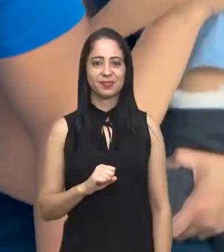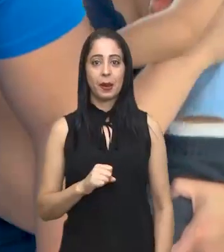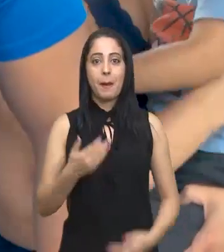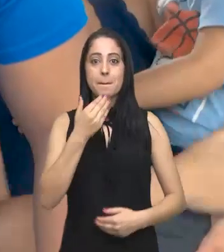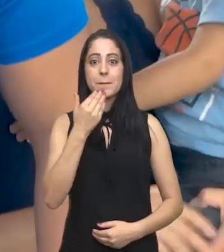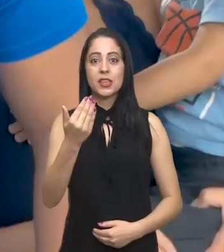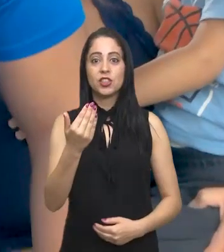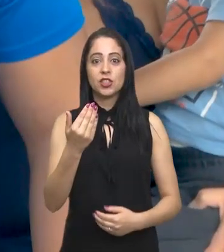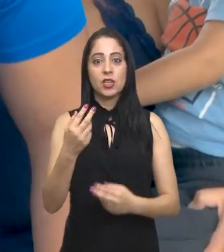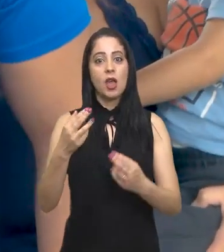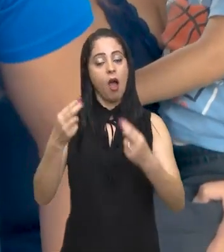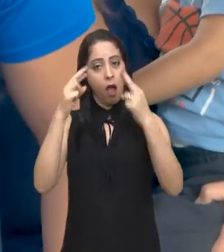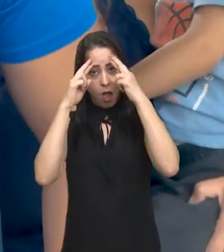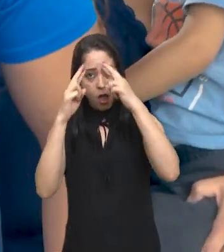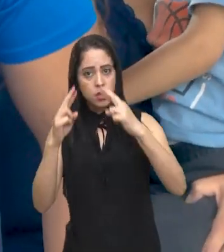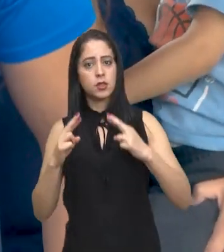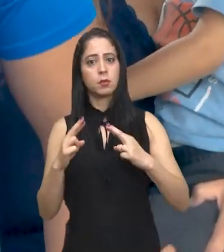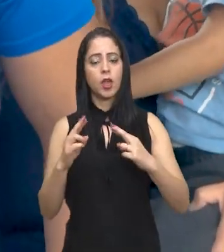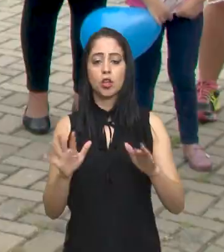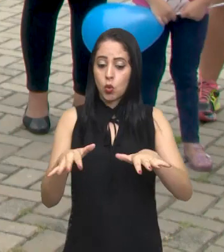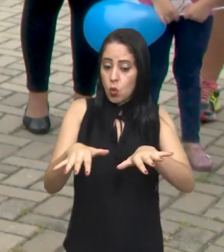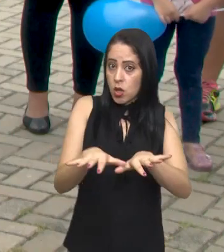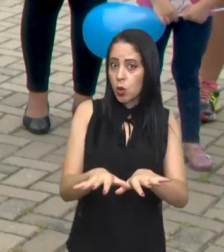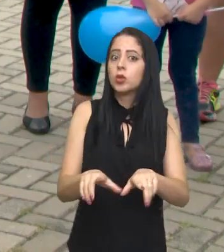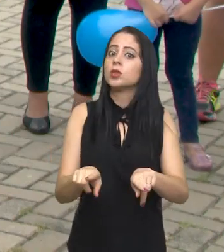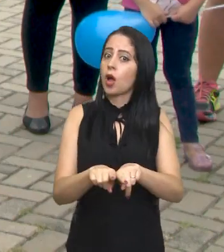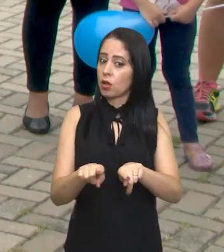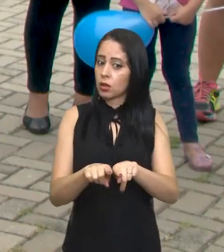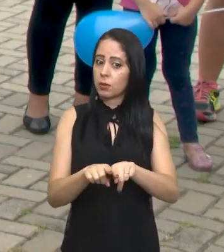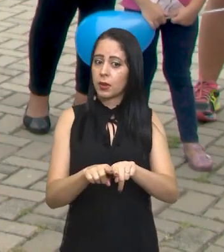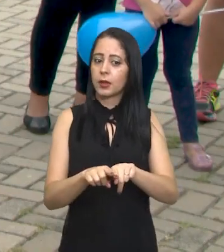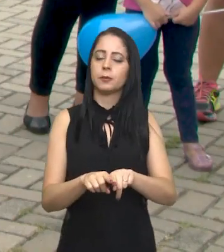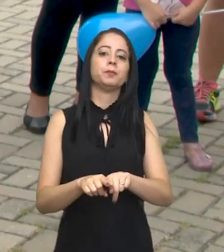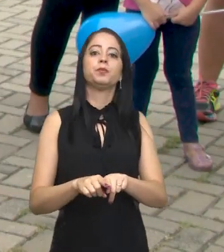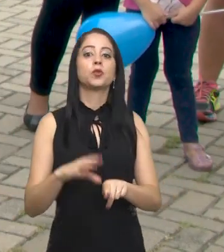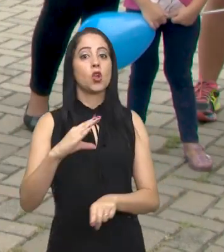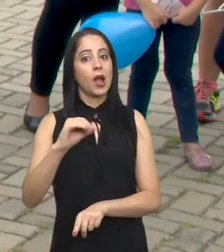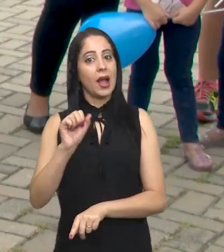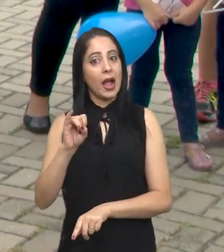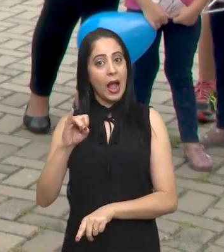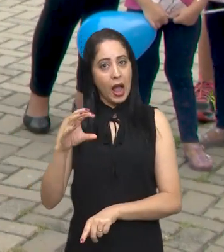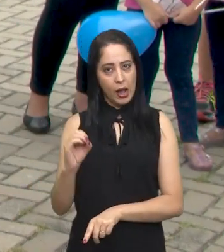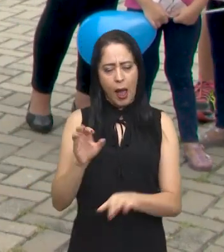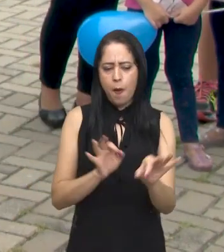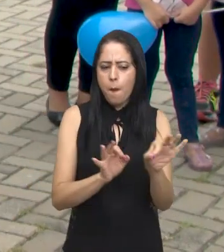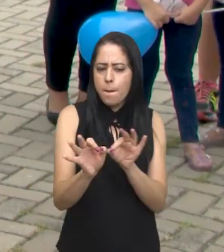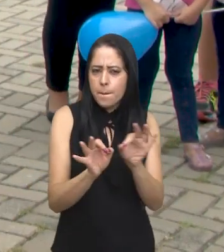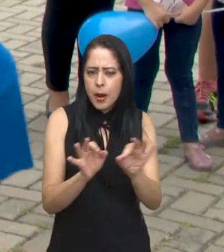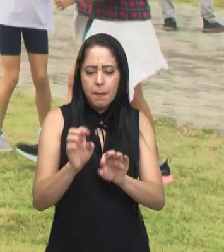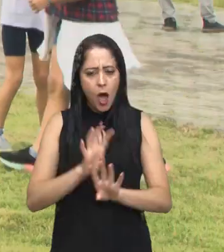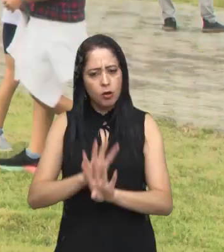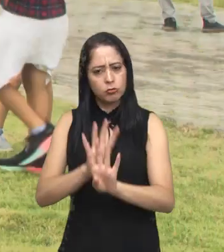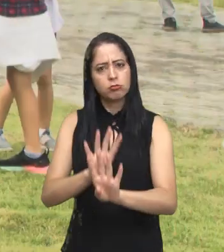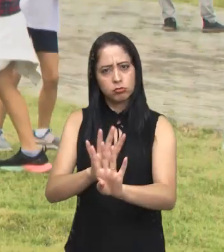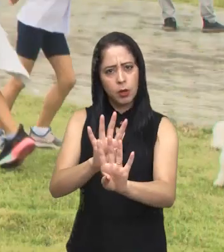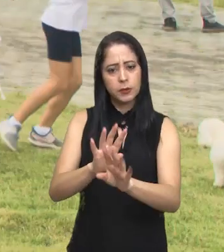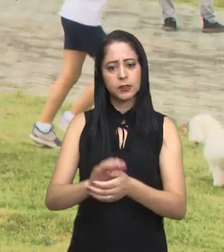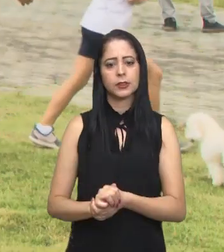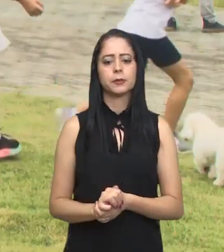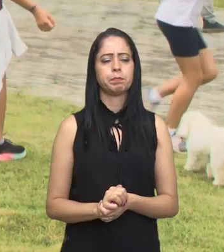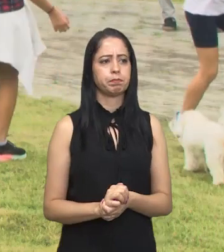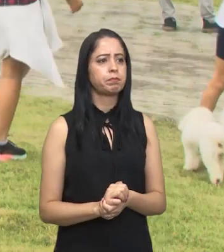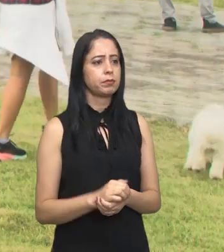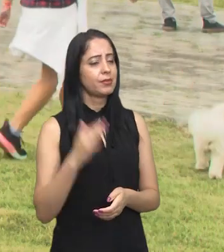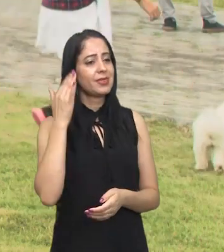inclusão o Caio é um dos organizadores do evento e conta sobre a importância de acolher as pessoas autistas nós